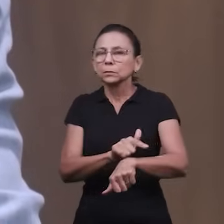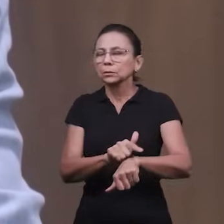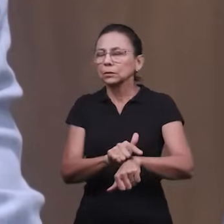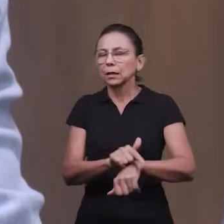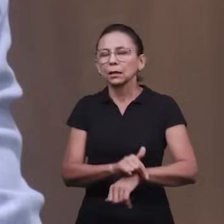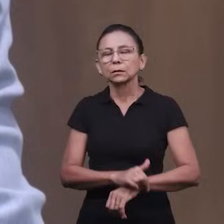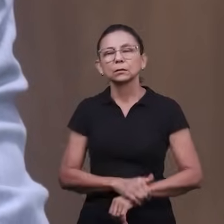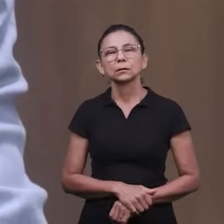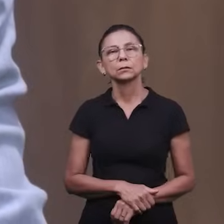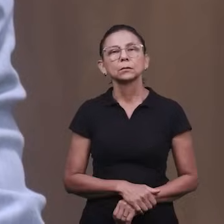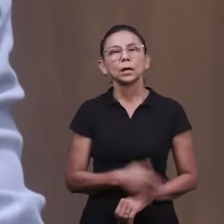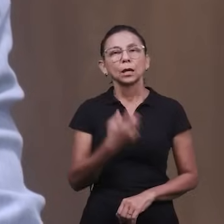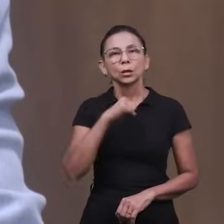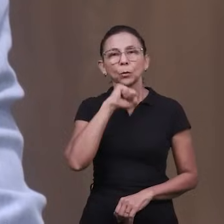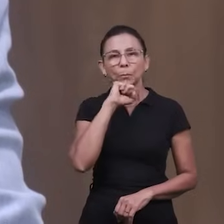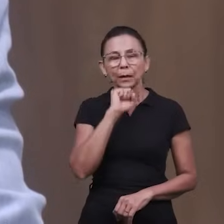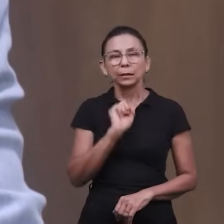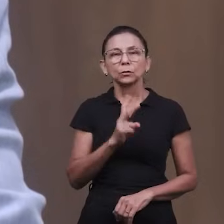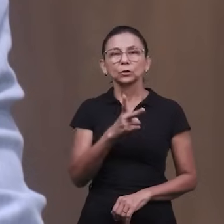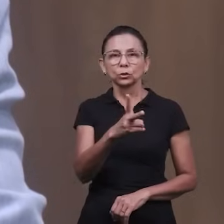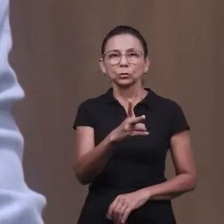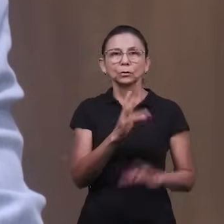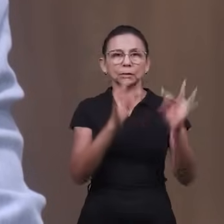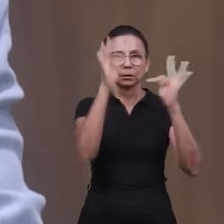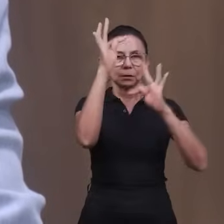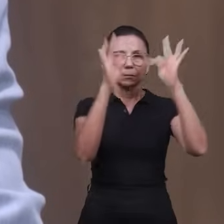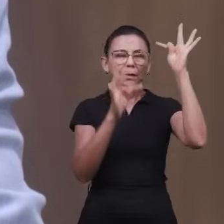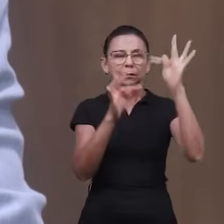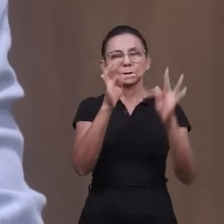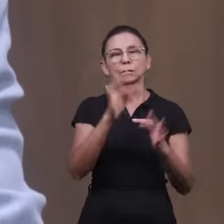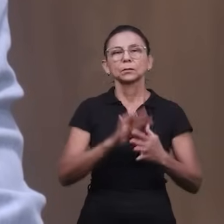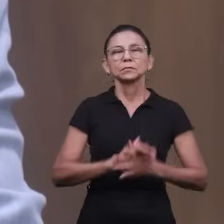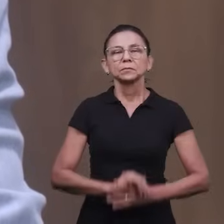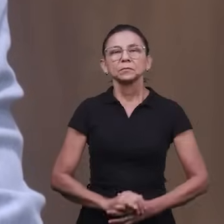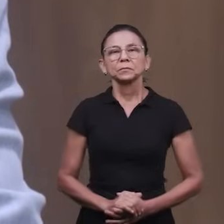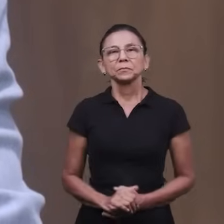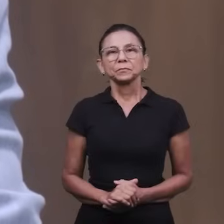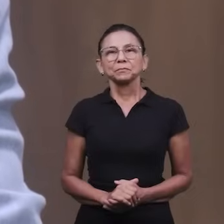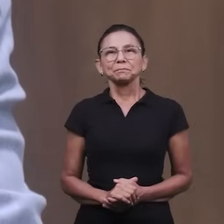pai dele continua em tratamento, mas interessante que, né,